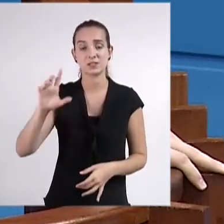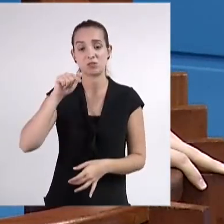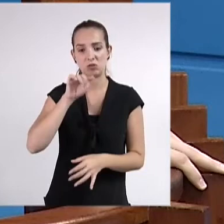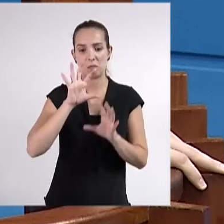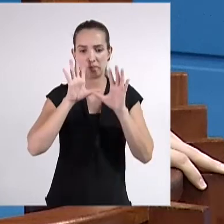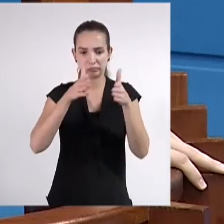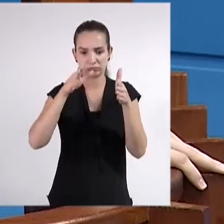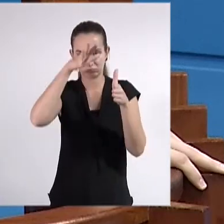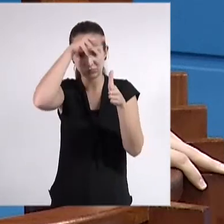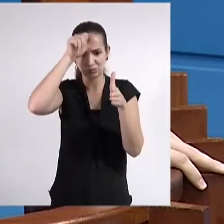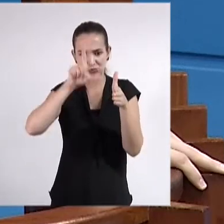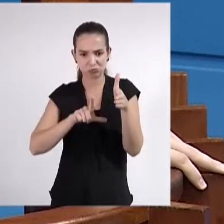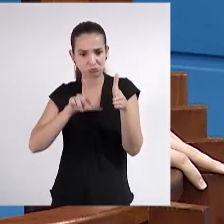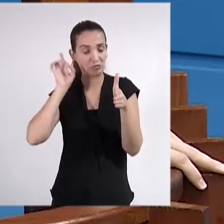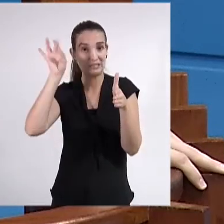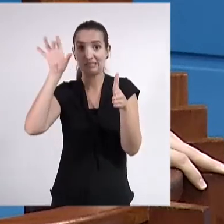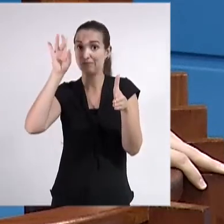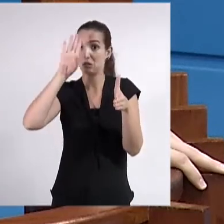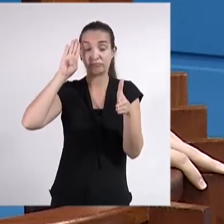produtores,